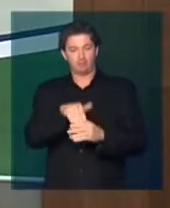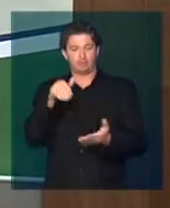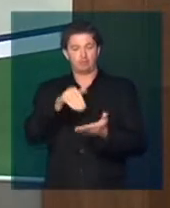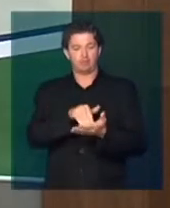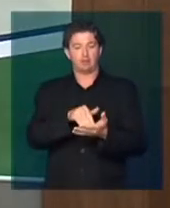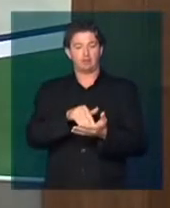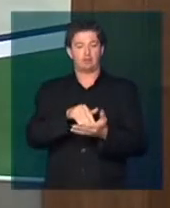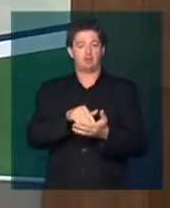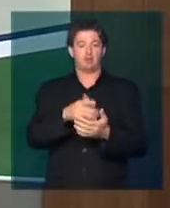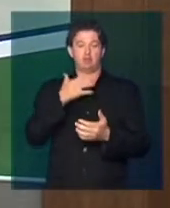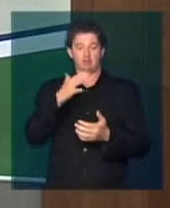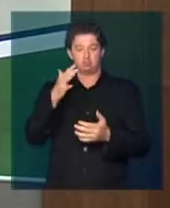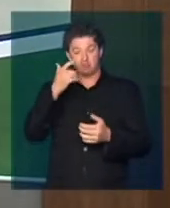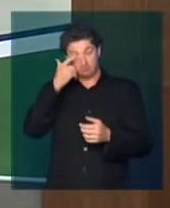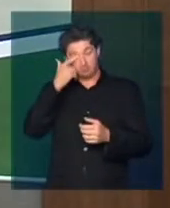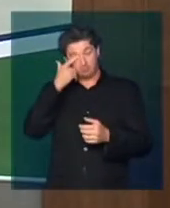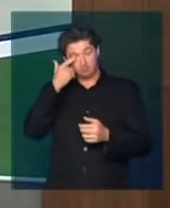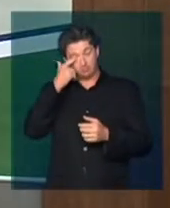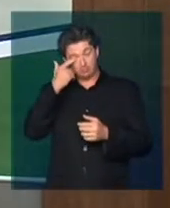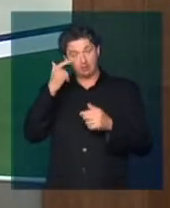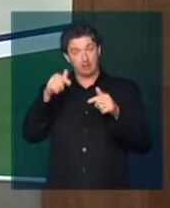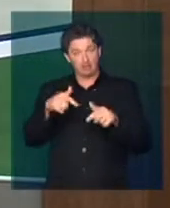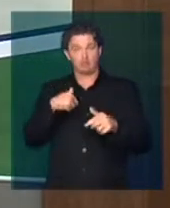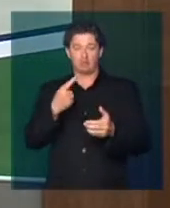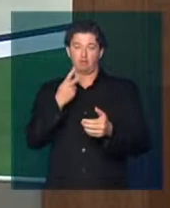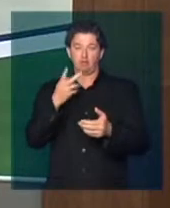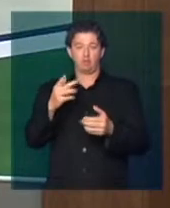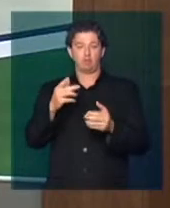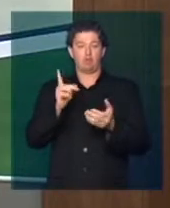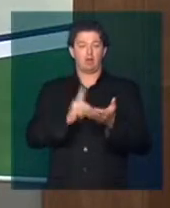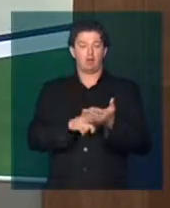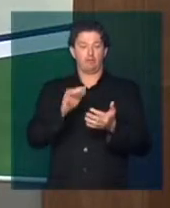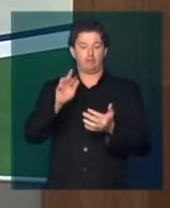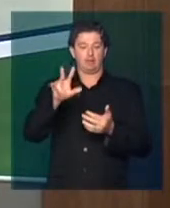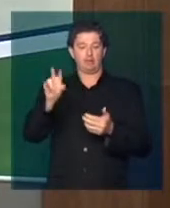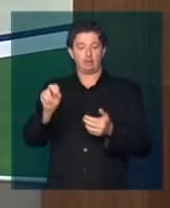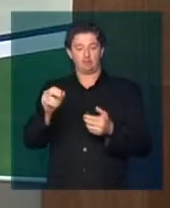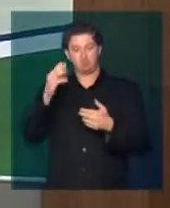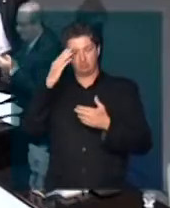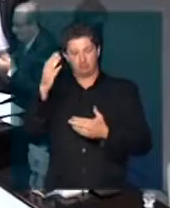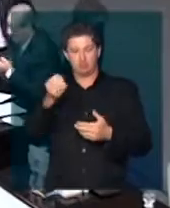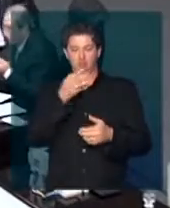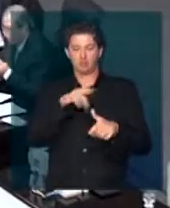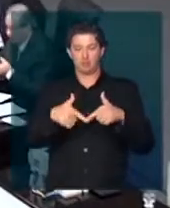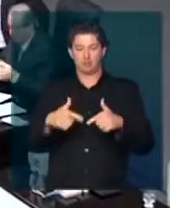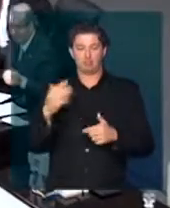o final do ano. É isso que gostaria de falar sobre o Pacto Federativo. Muito obrigado e boa tarde a todos.